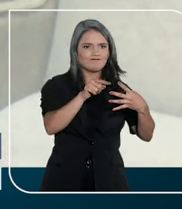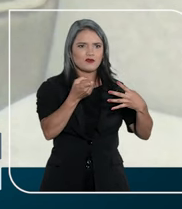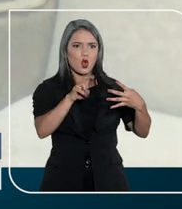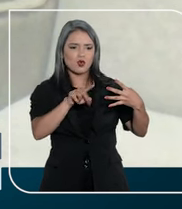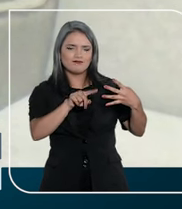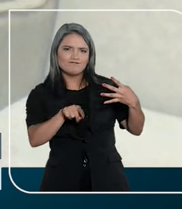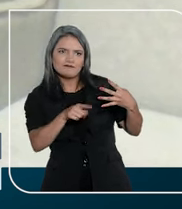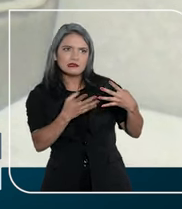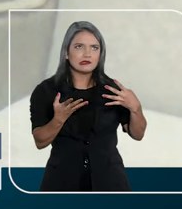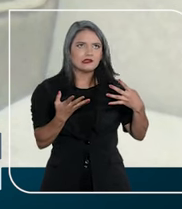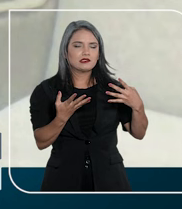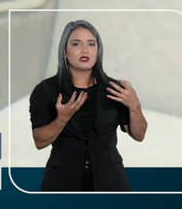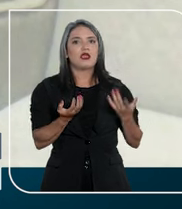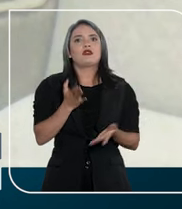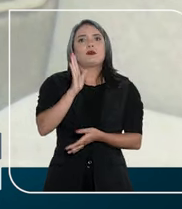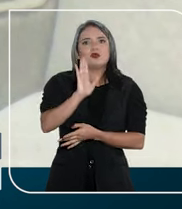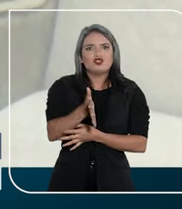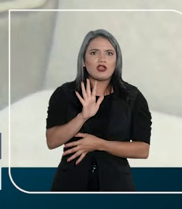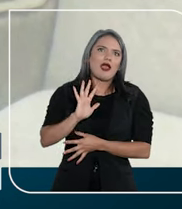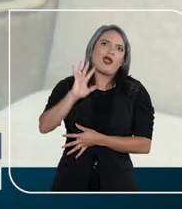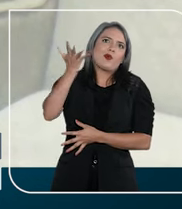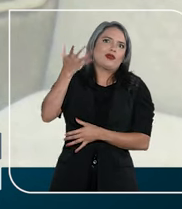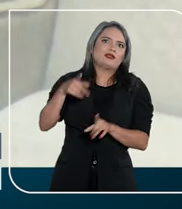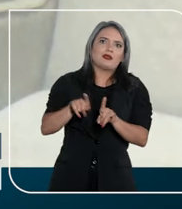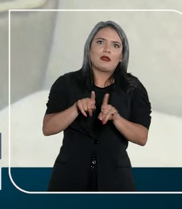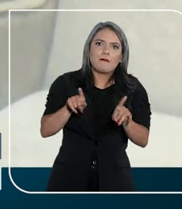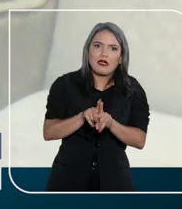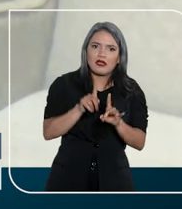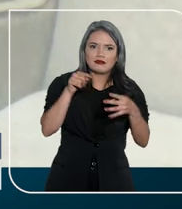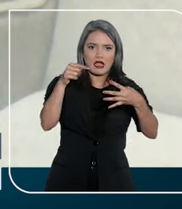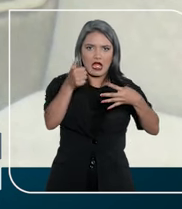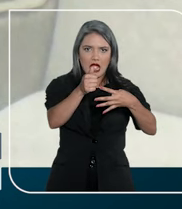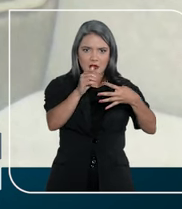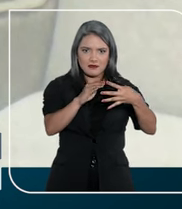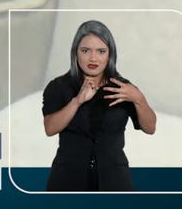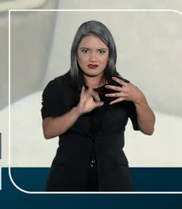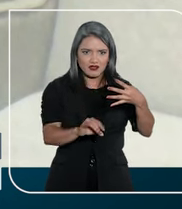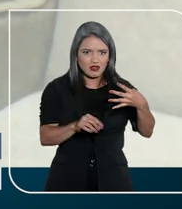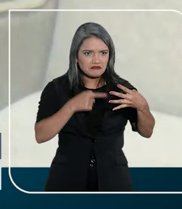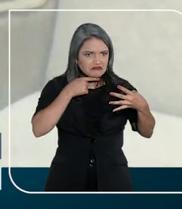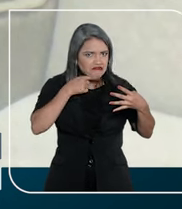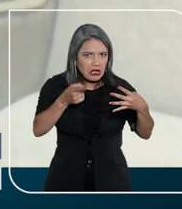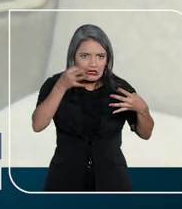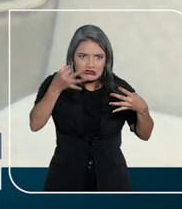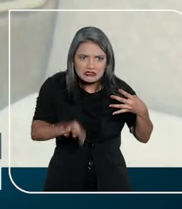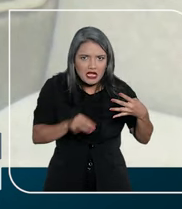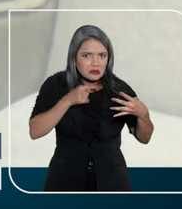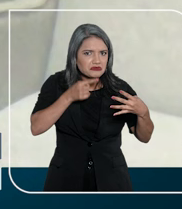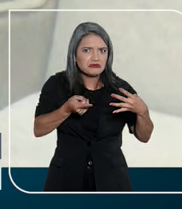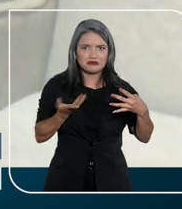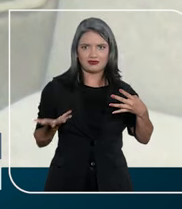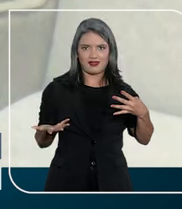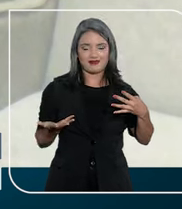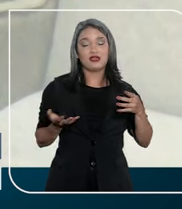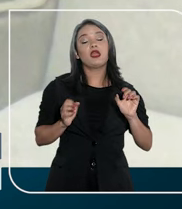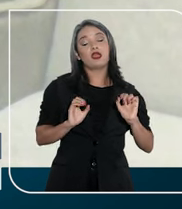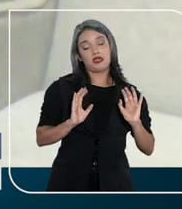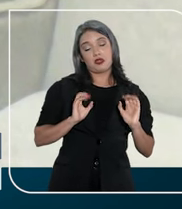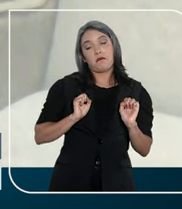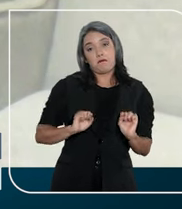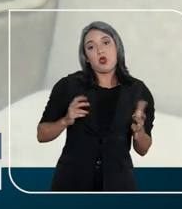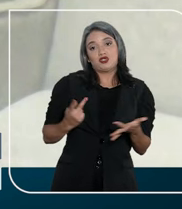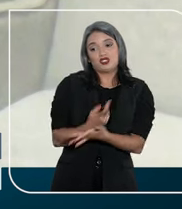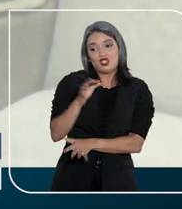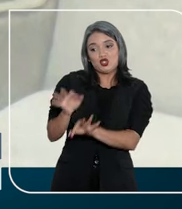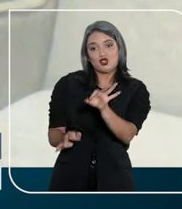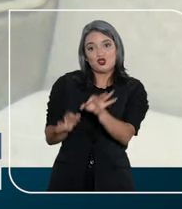nenhuma resposta correta. Então, evidentemente que isso pode e deve ser levado ao questionamento judicial. A administração pública, na verdade, já